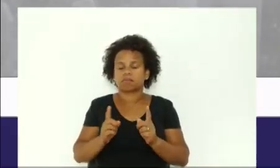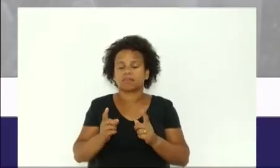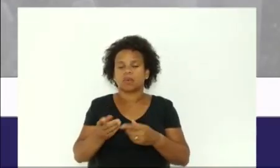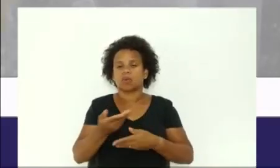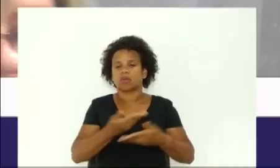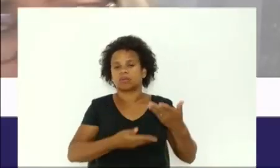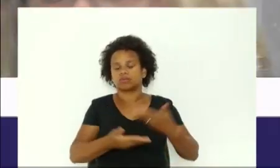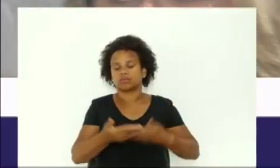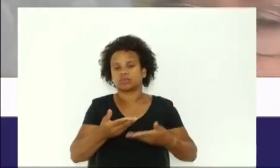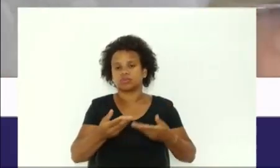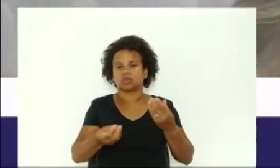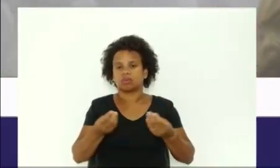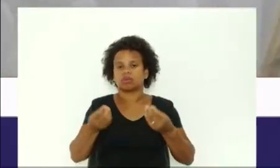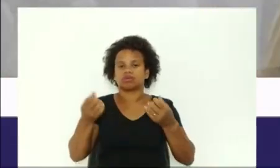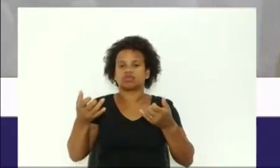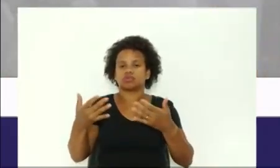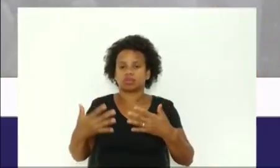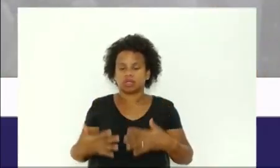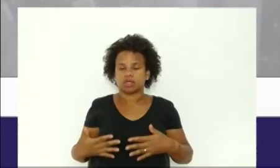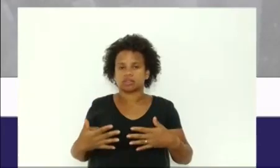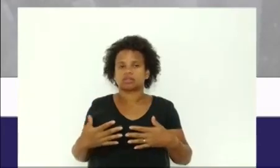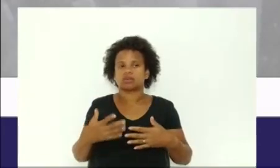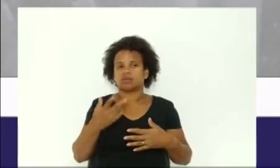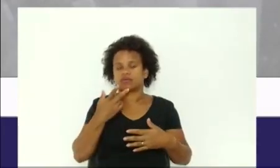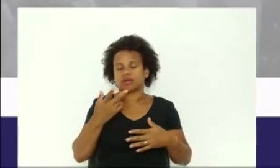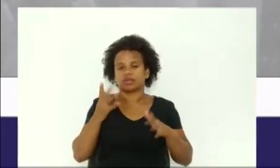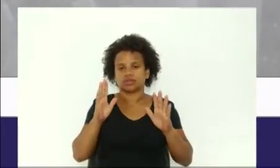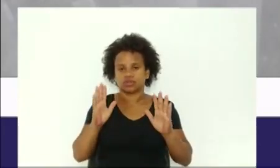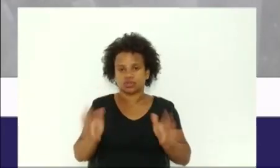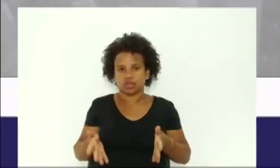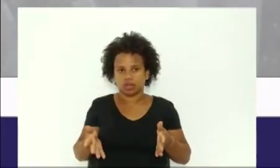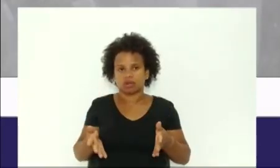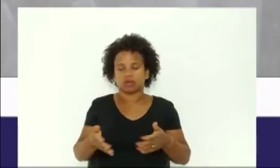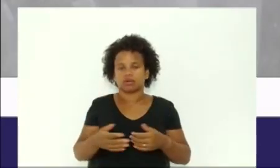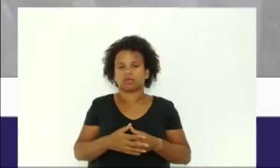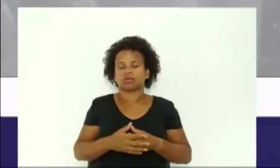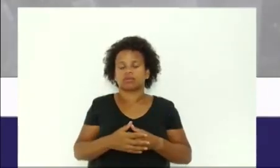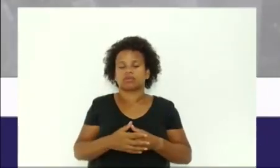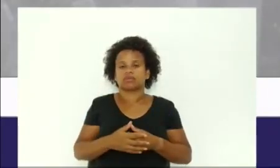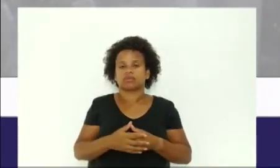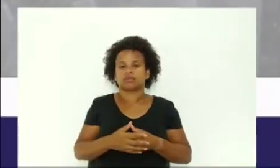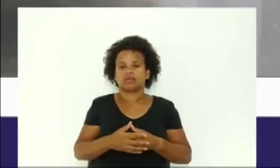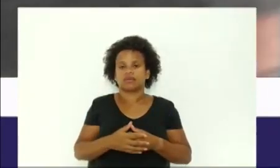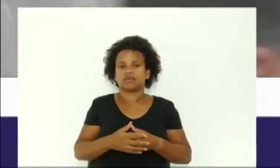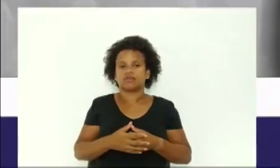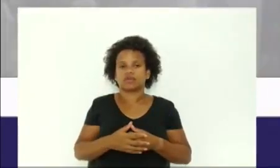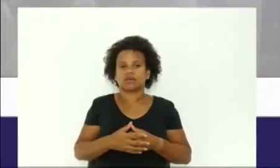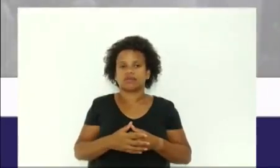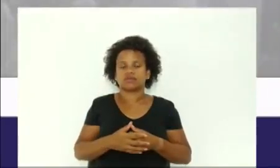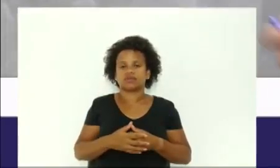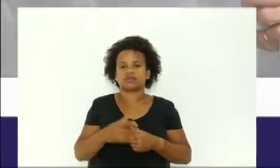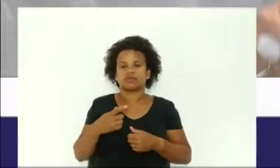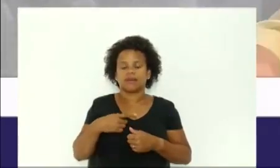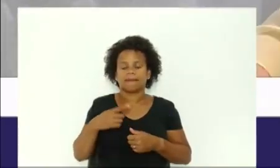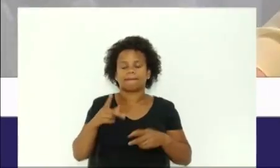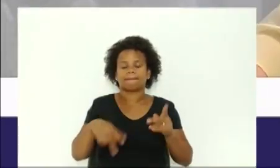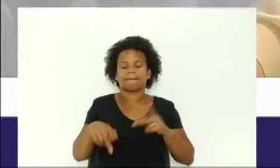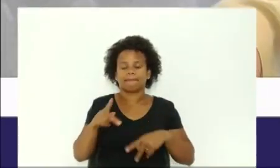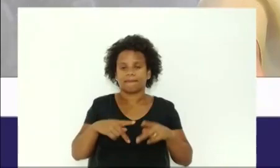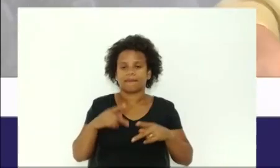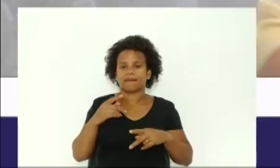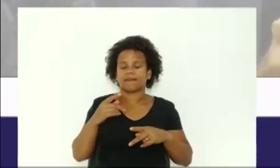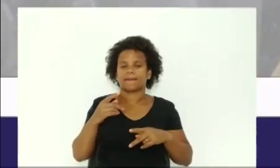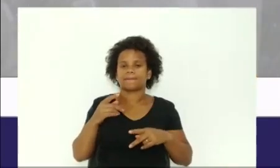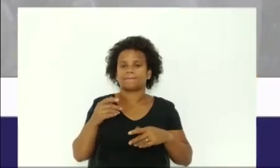aqui uma explicação, como eu já disse, e fica essa, então, explicação à população de Botucatu desse importante